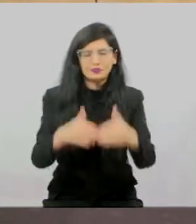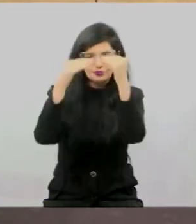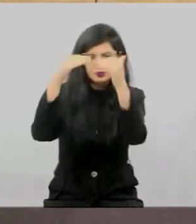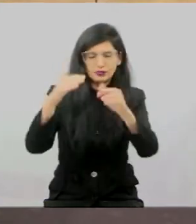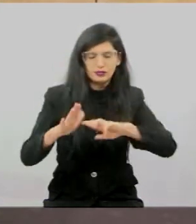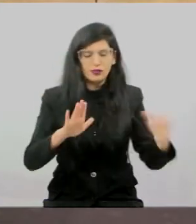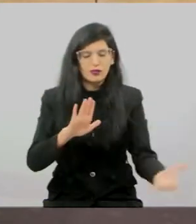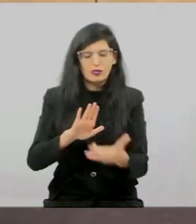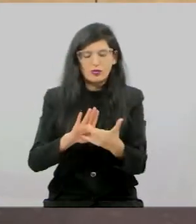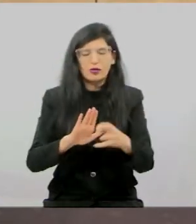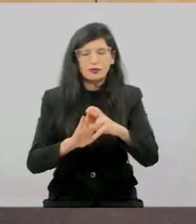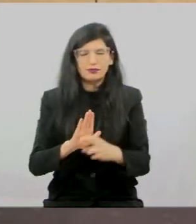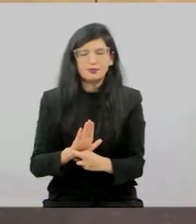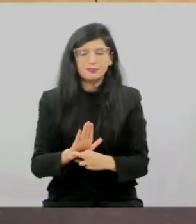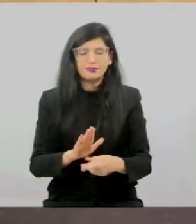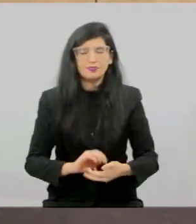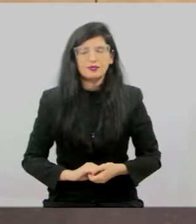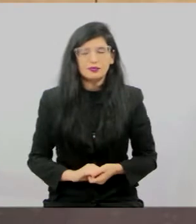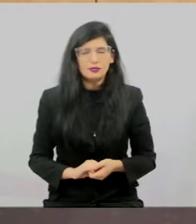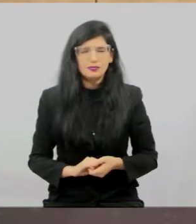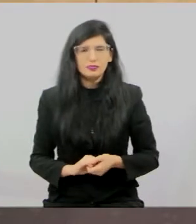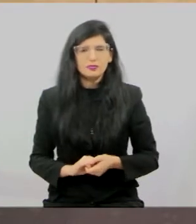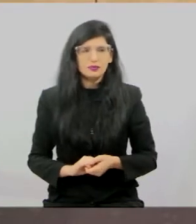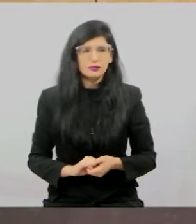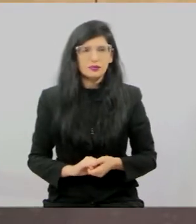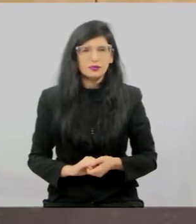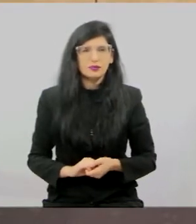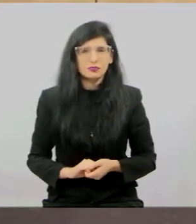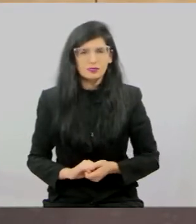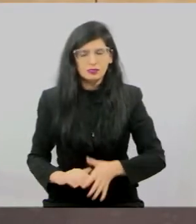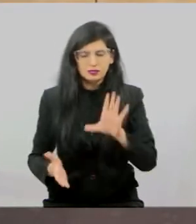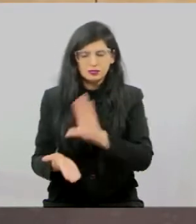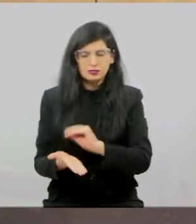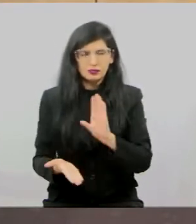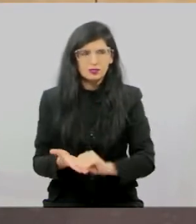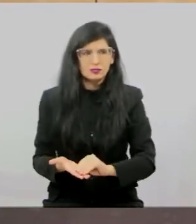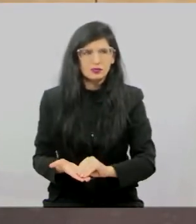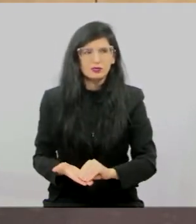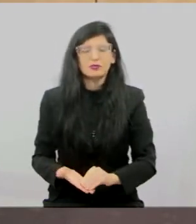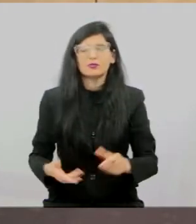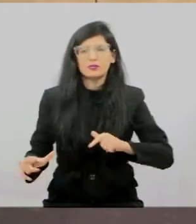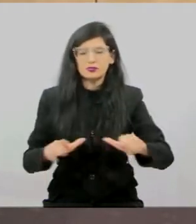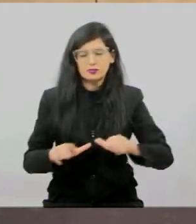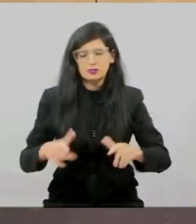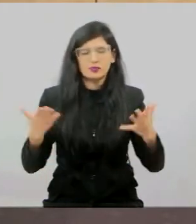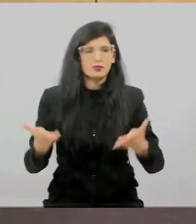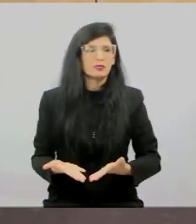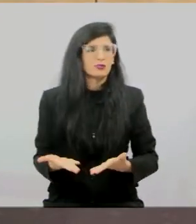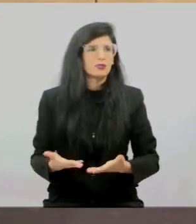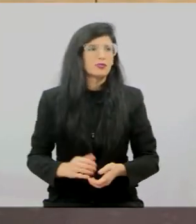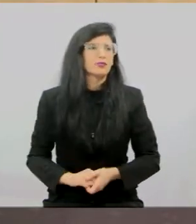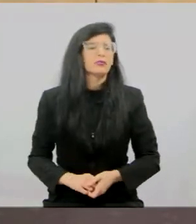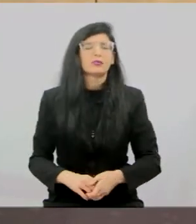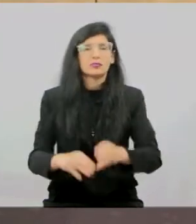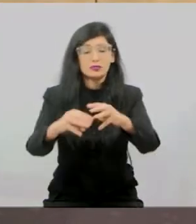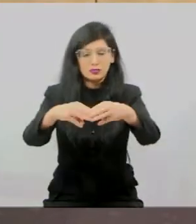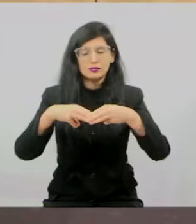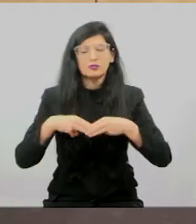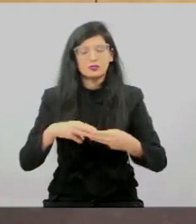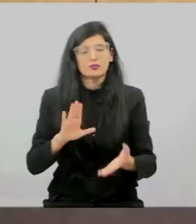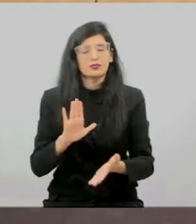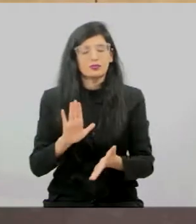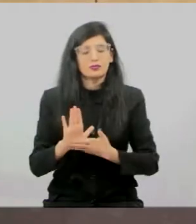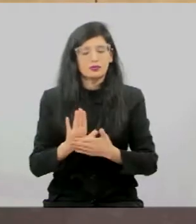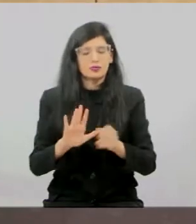as formalidades regimentais, seja constatado o trabalho dessa sessão, o registro de moção